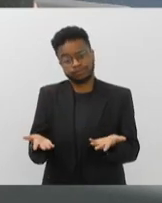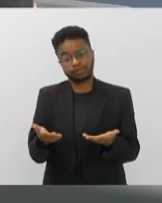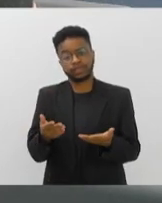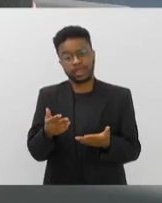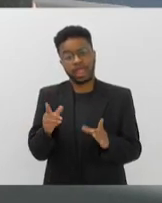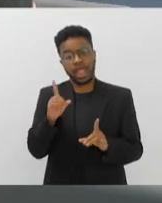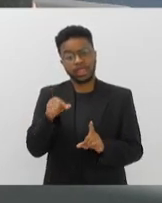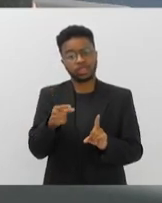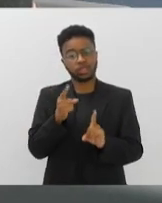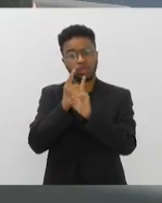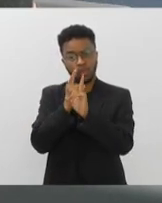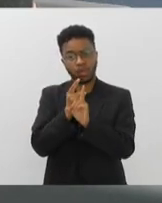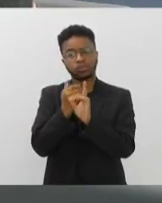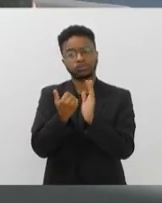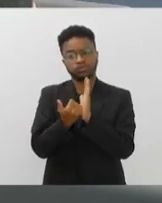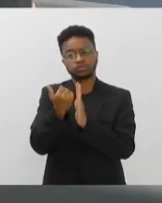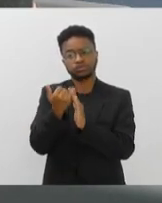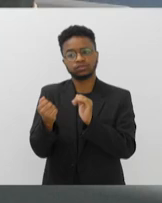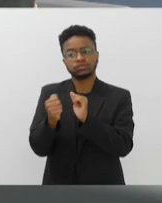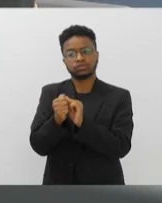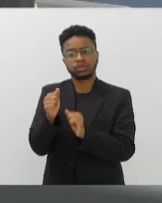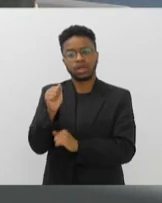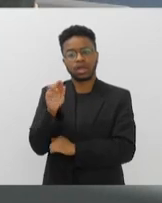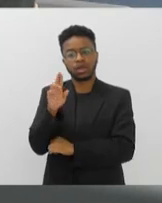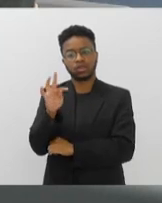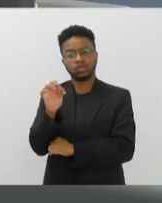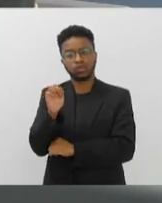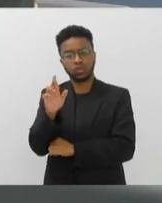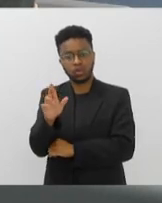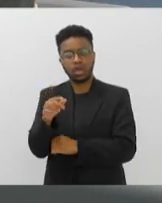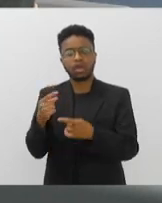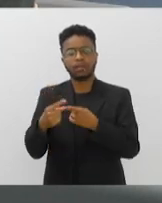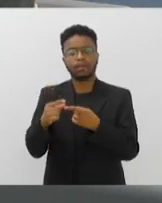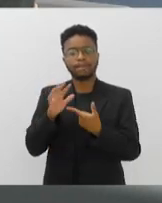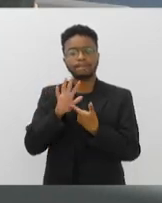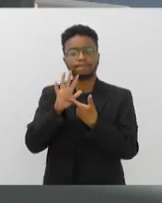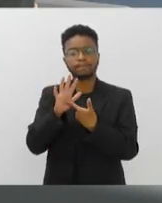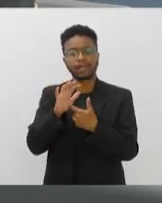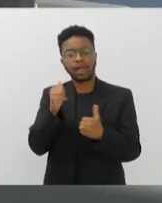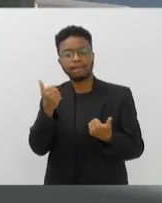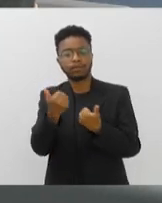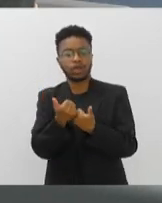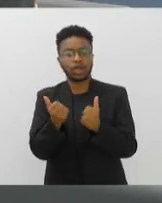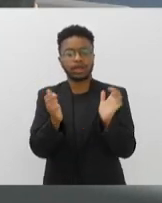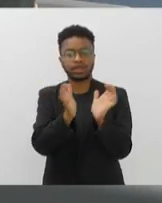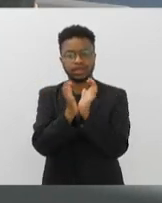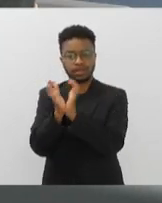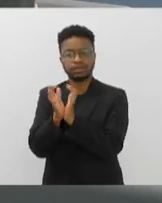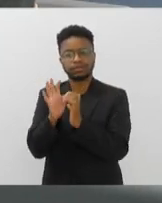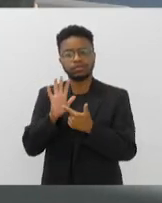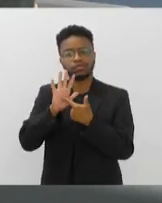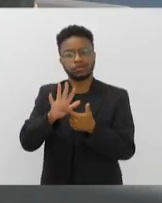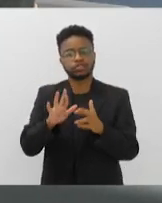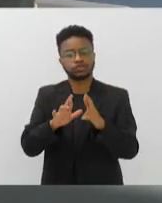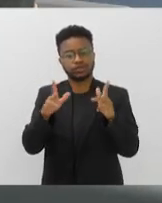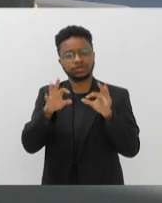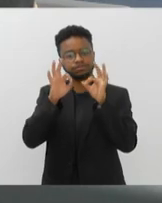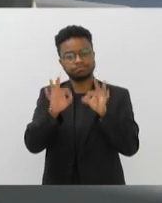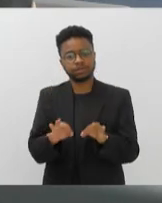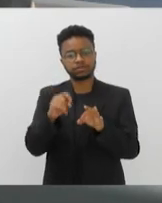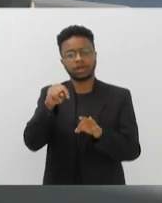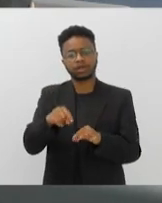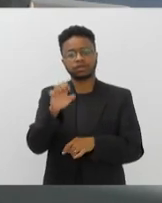encontro com o Dr Artur presente que vem reforçar esse time que realmente faz a diferença no nosso